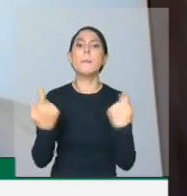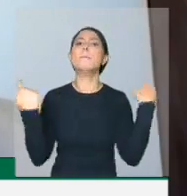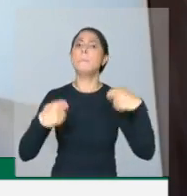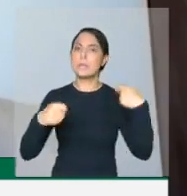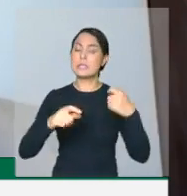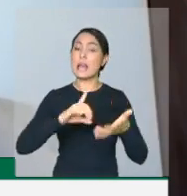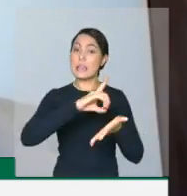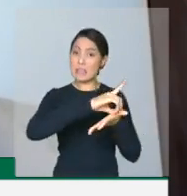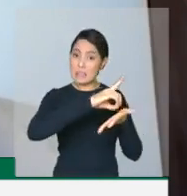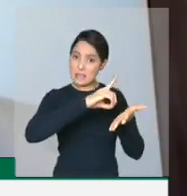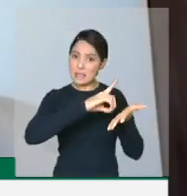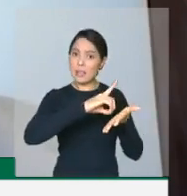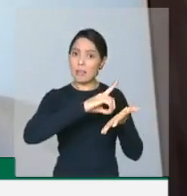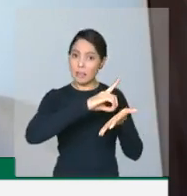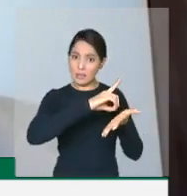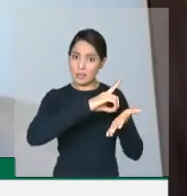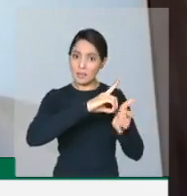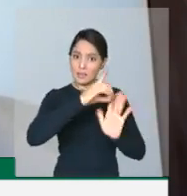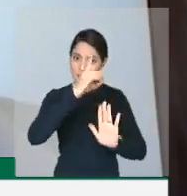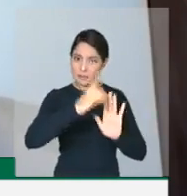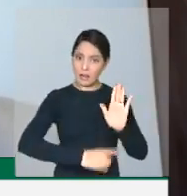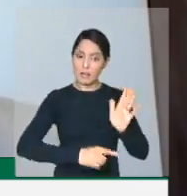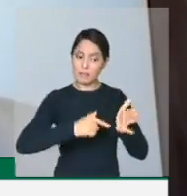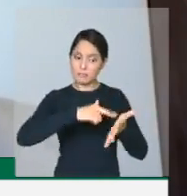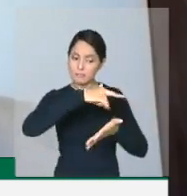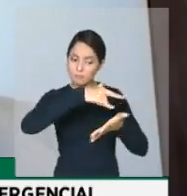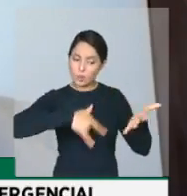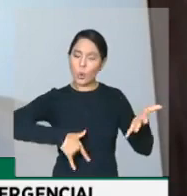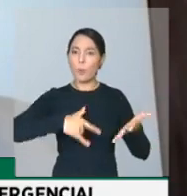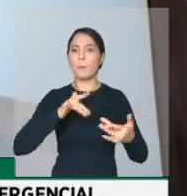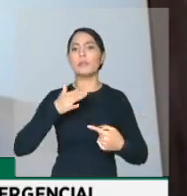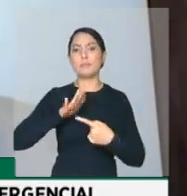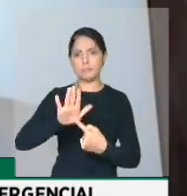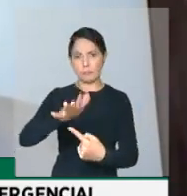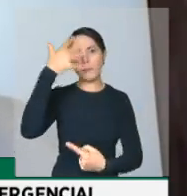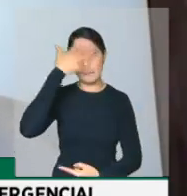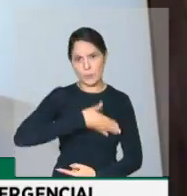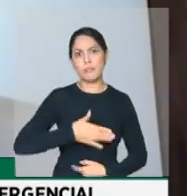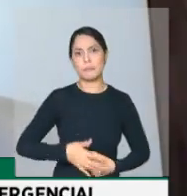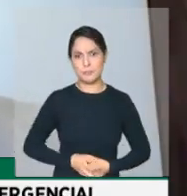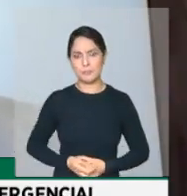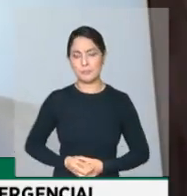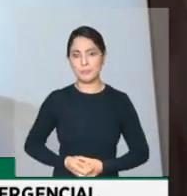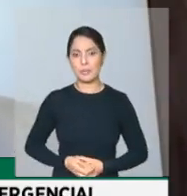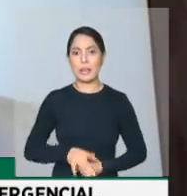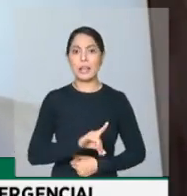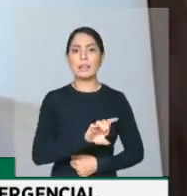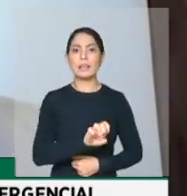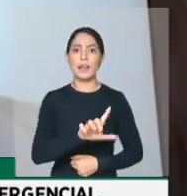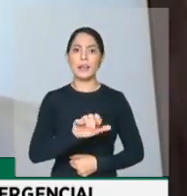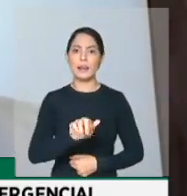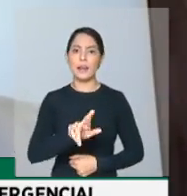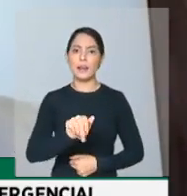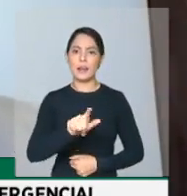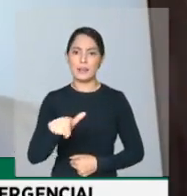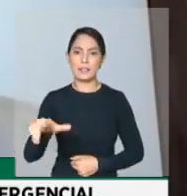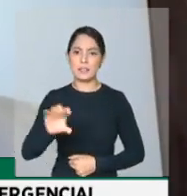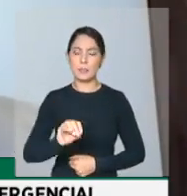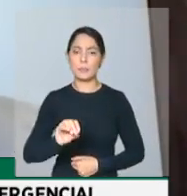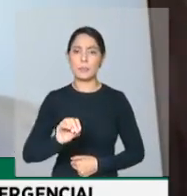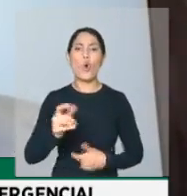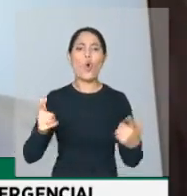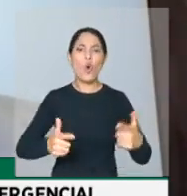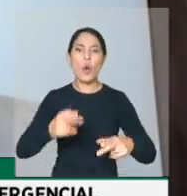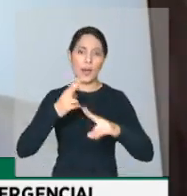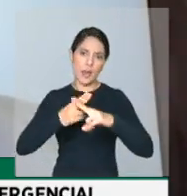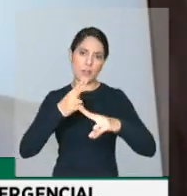na plataforma digital disponibilizada pela Caixa. Como já explicado, algumas se depararam com a negativa da concessão do